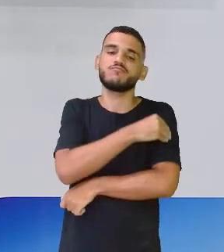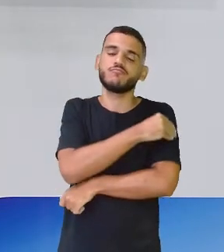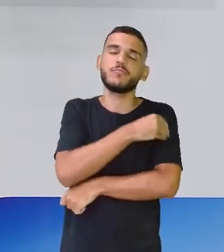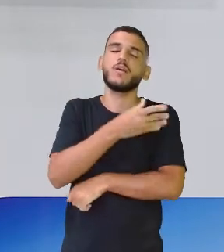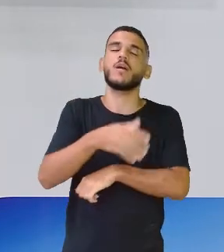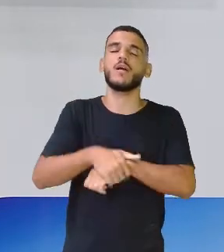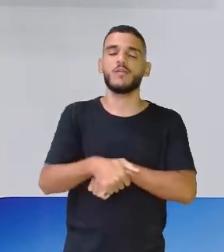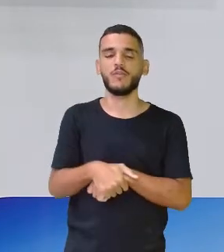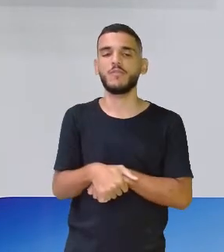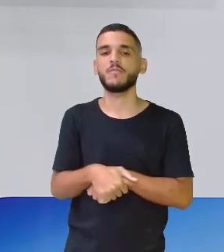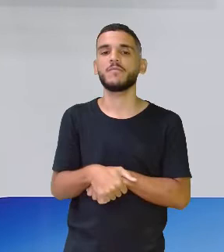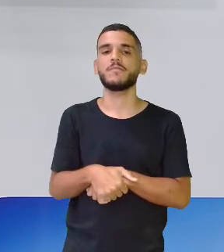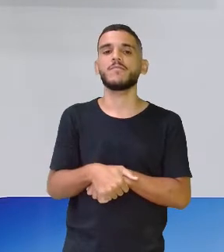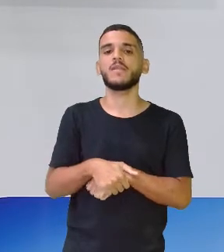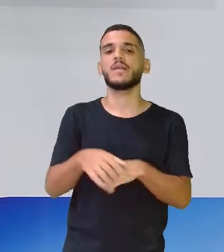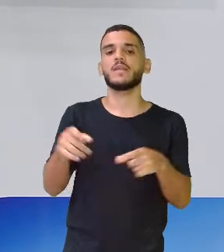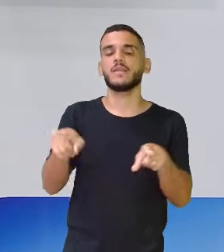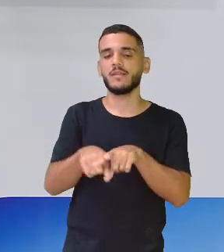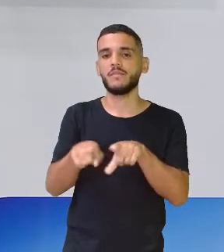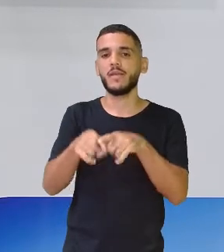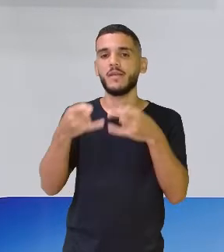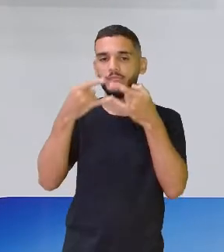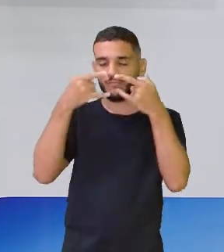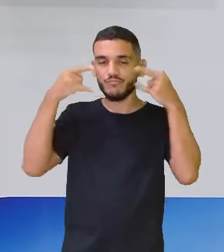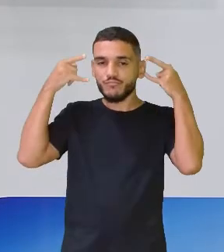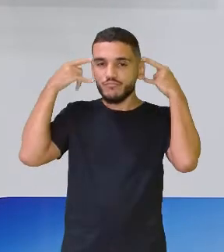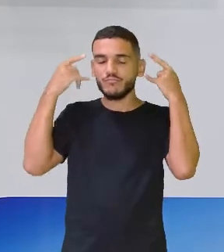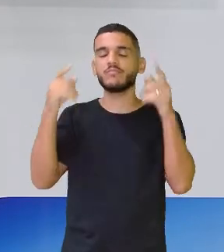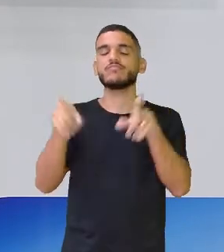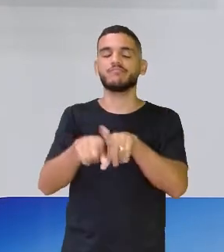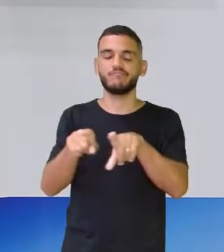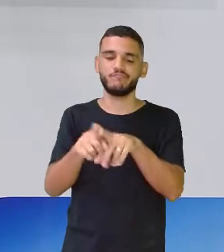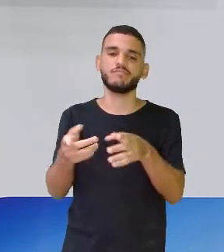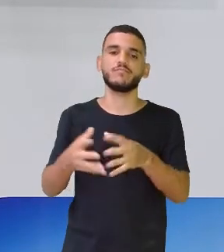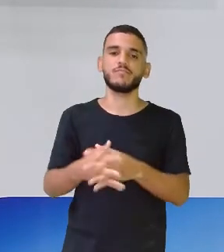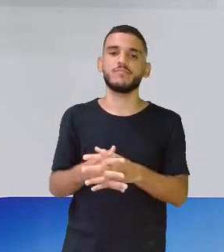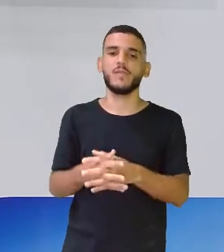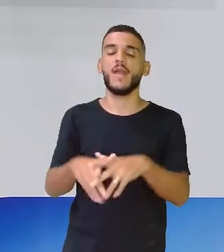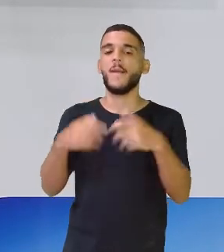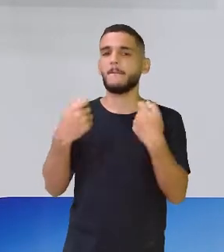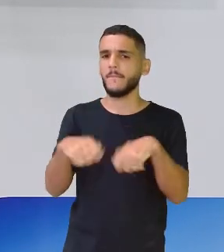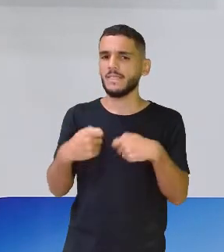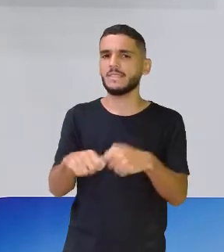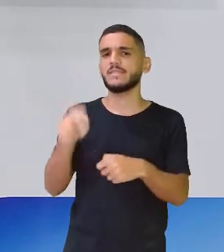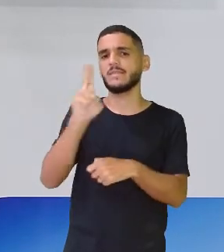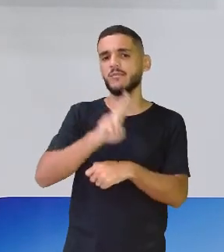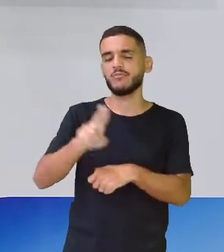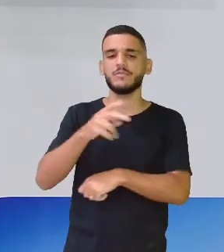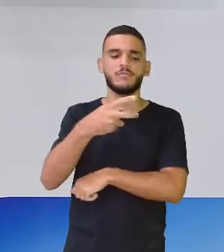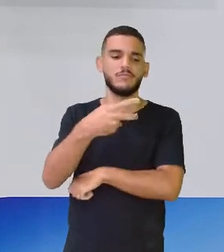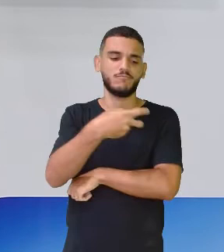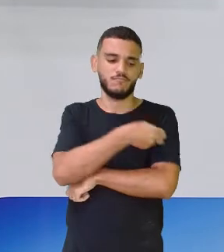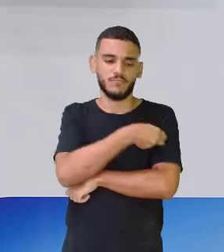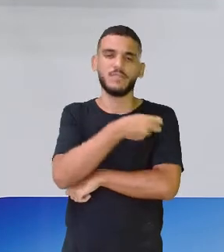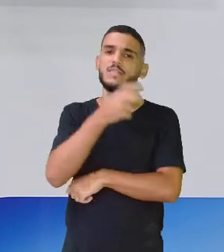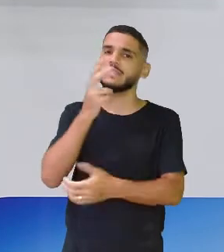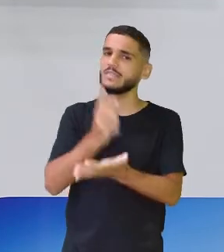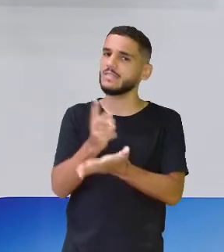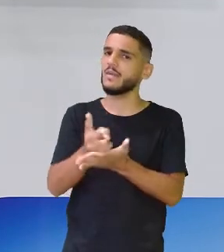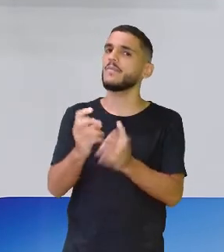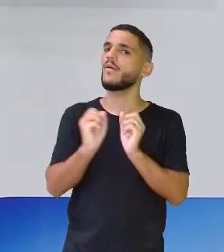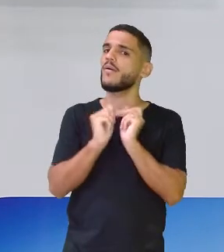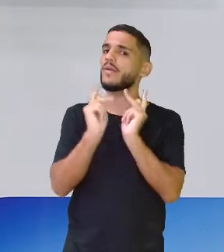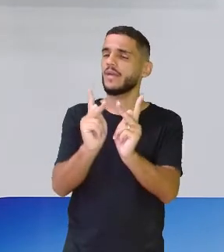você ainda não fez o seu sistema de vacinação completo, faça. Porque não basta apenas se vacinar. Tem que fazer todo o sistema